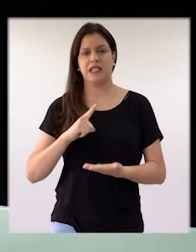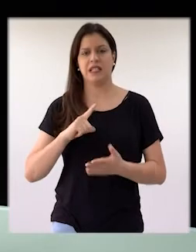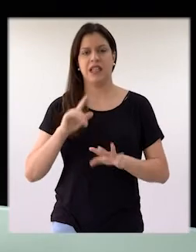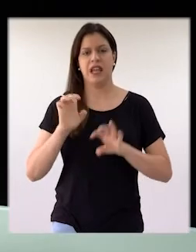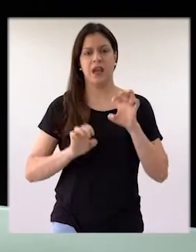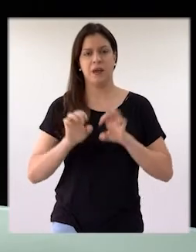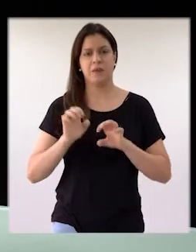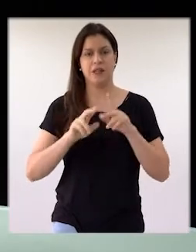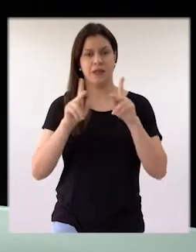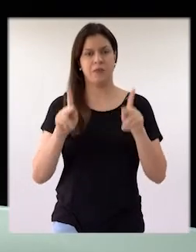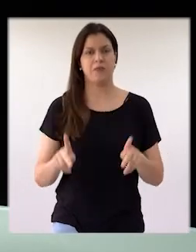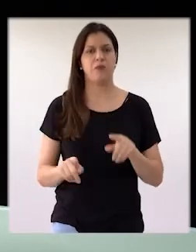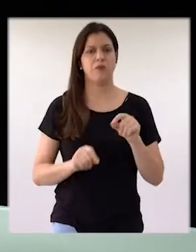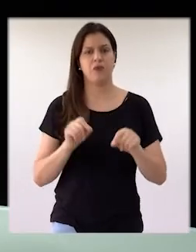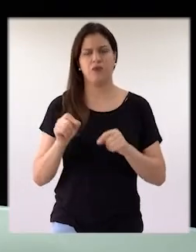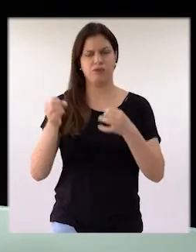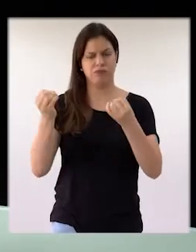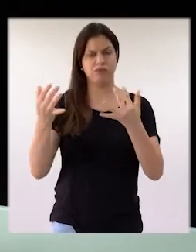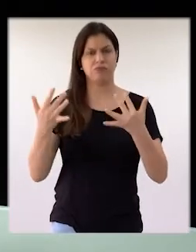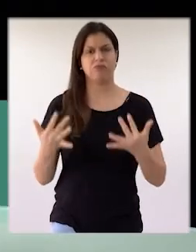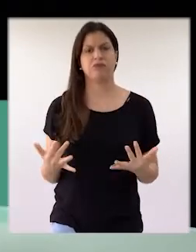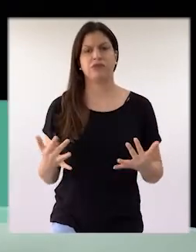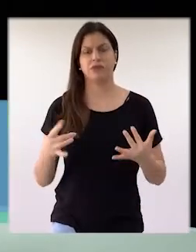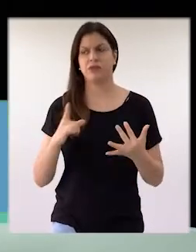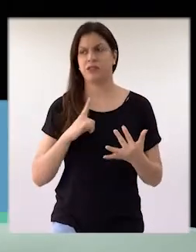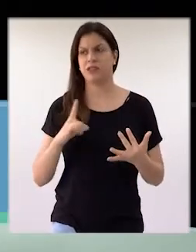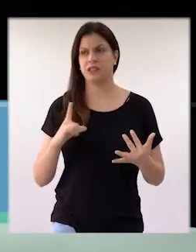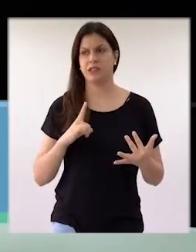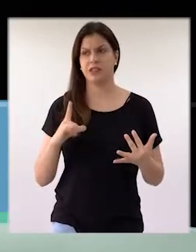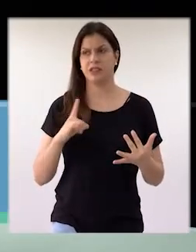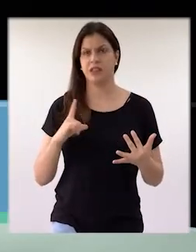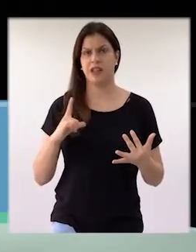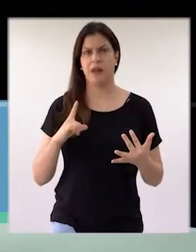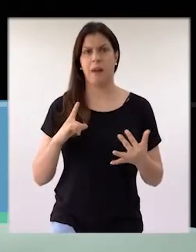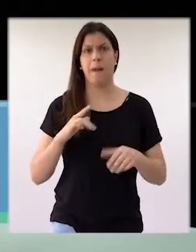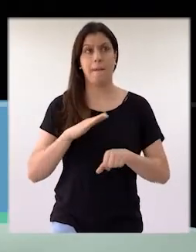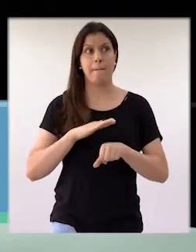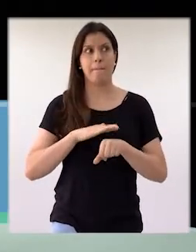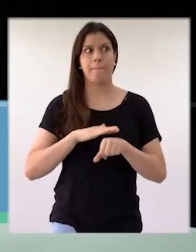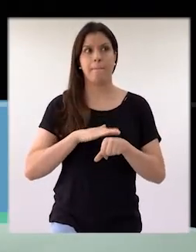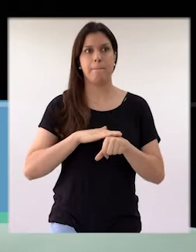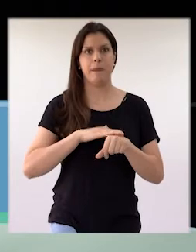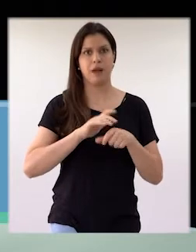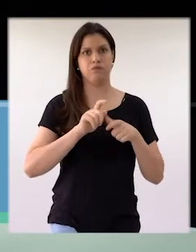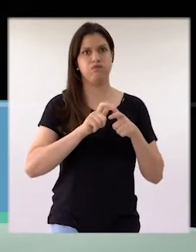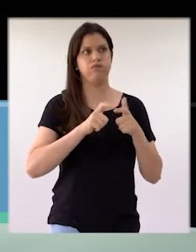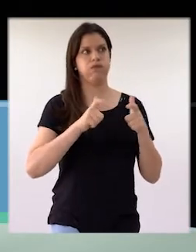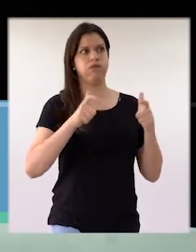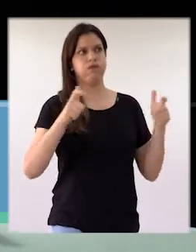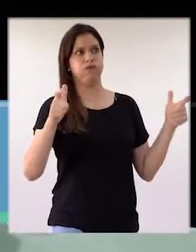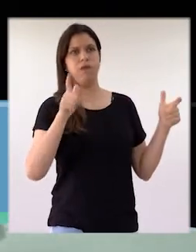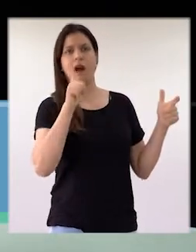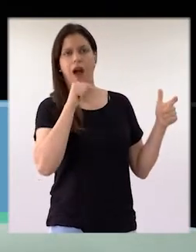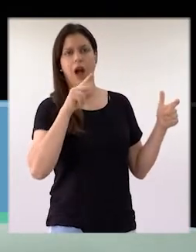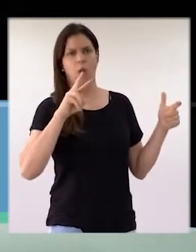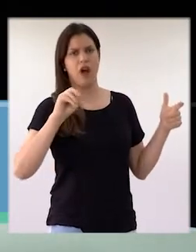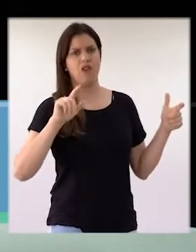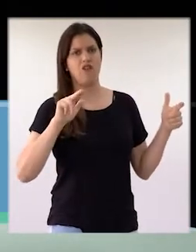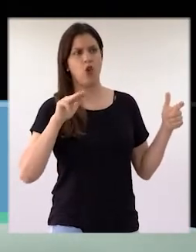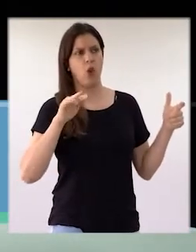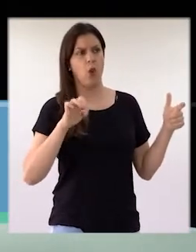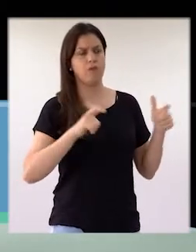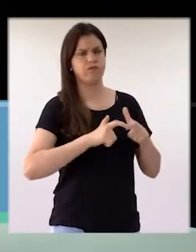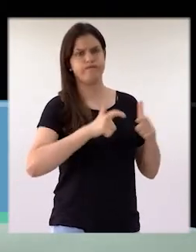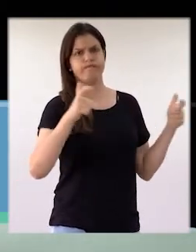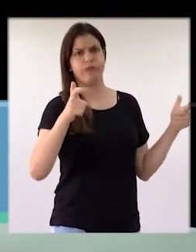Bom, Mariana, a empresa pública, pelo que você comentou agora há pouco, ela produz muito mais volume de água,